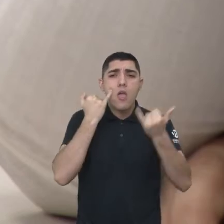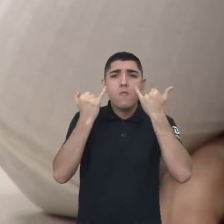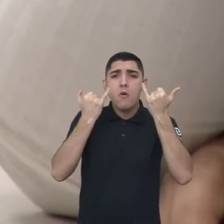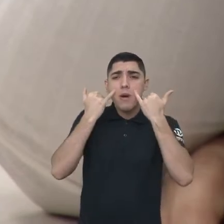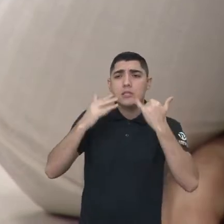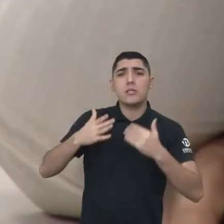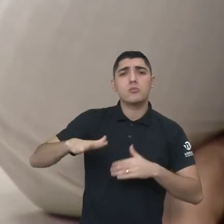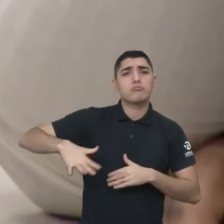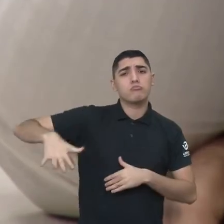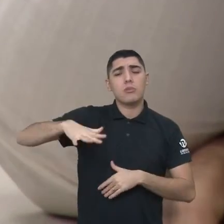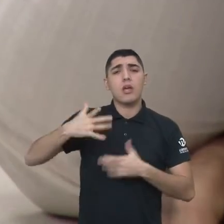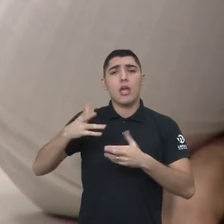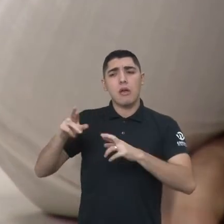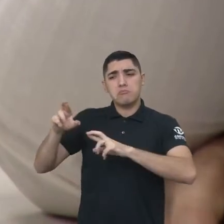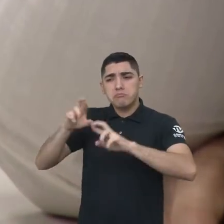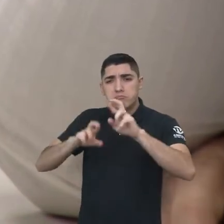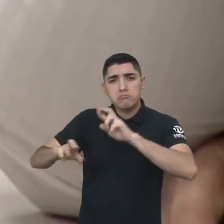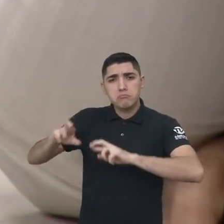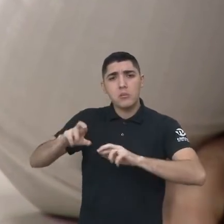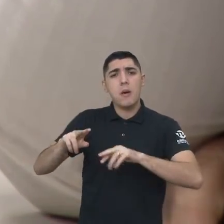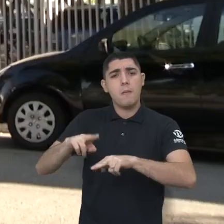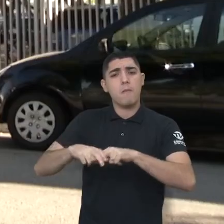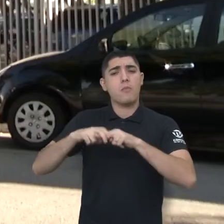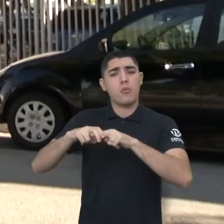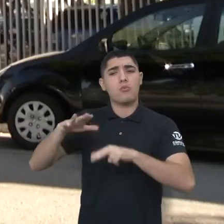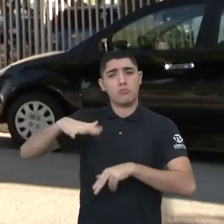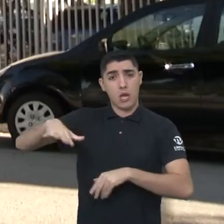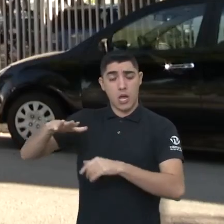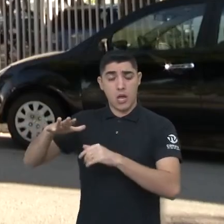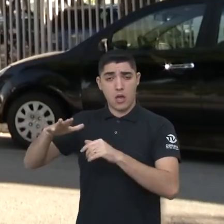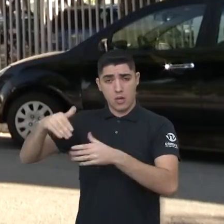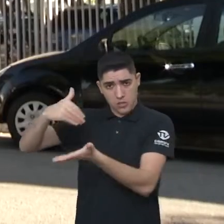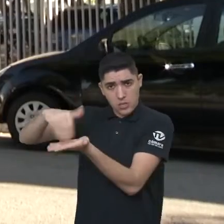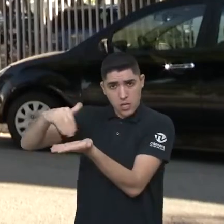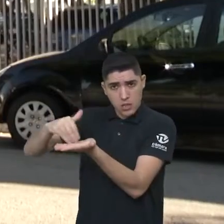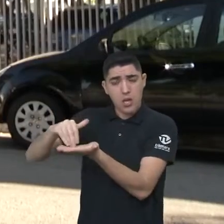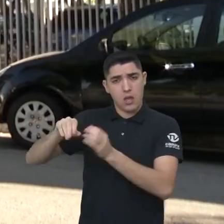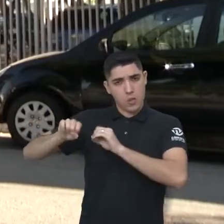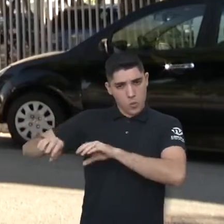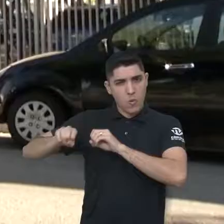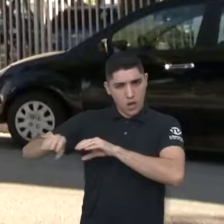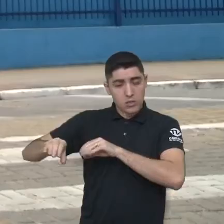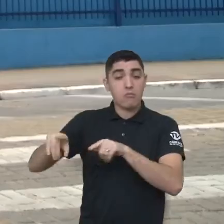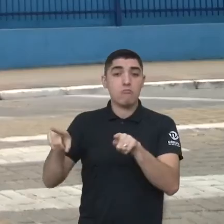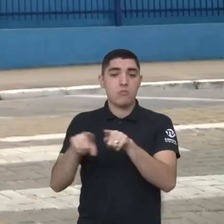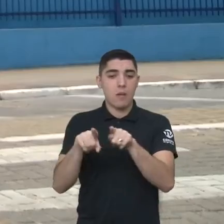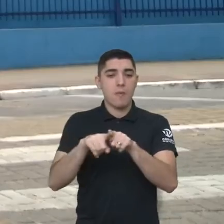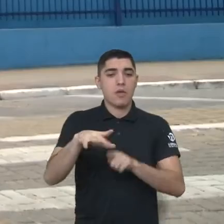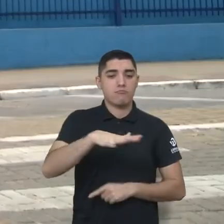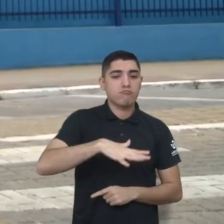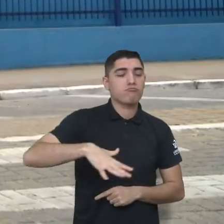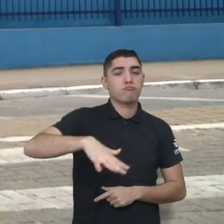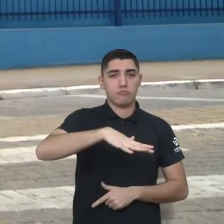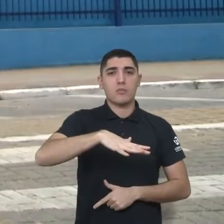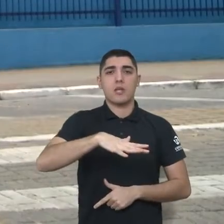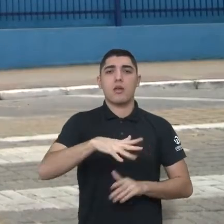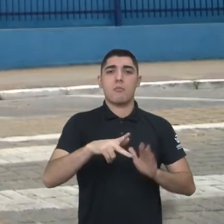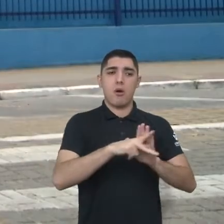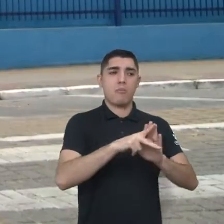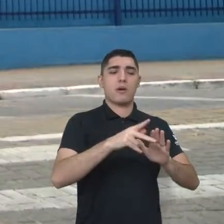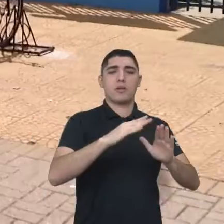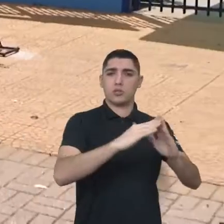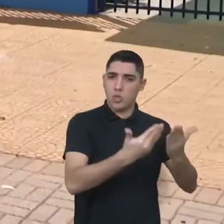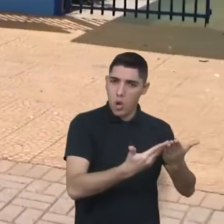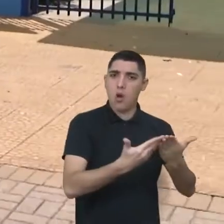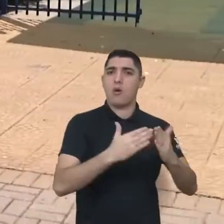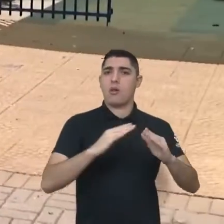à fiscalização dos termos de colaboração entre a Secretaria de Educação e Cidadania e as organizações da sociedade